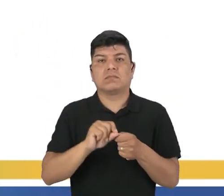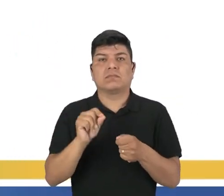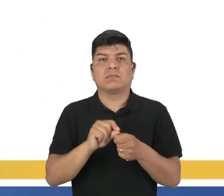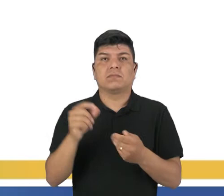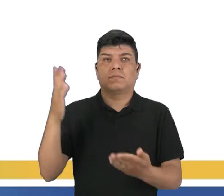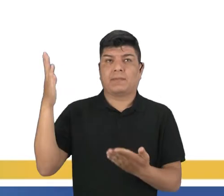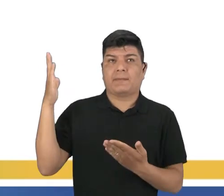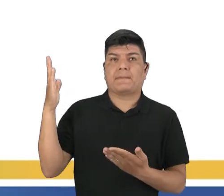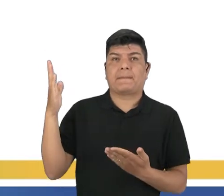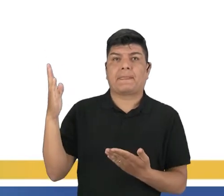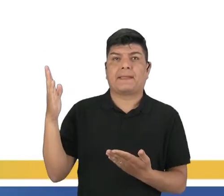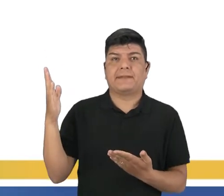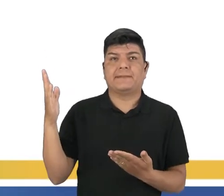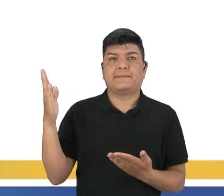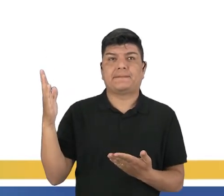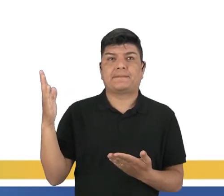né?